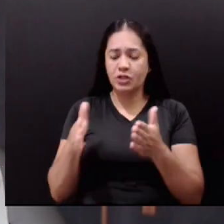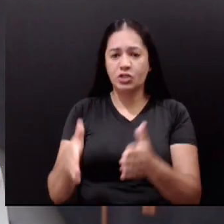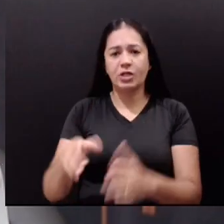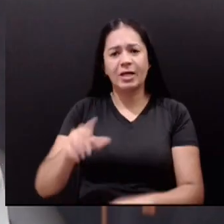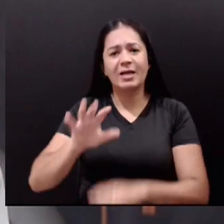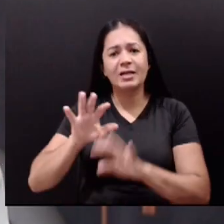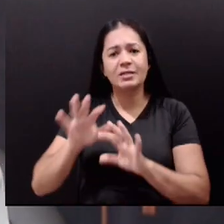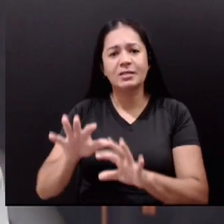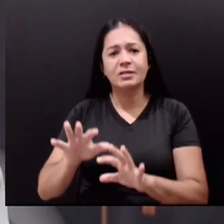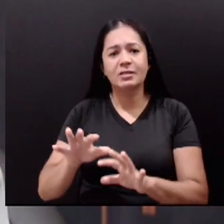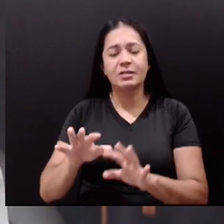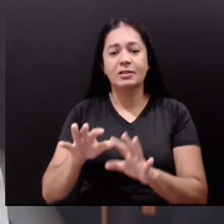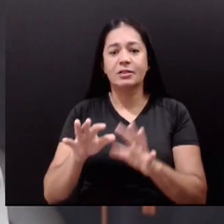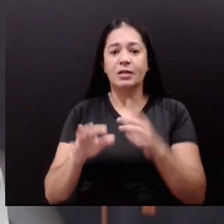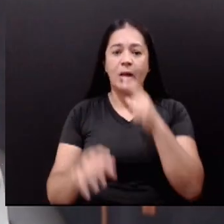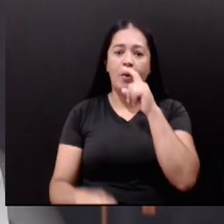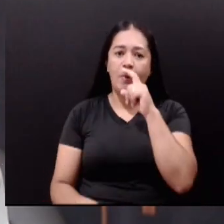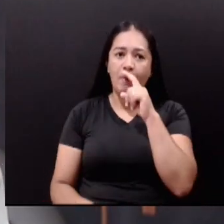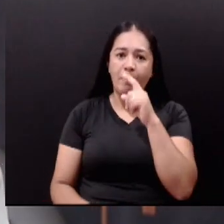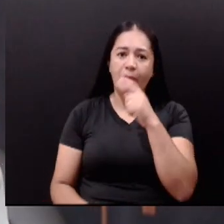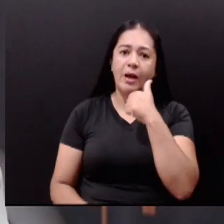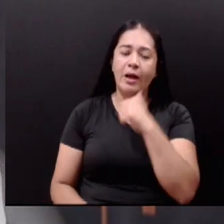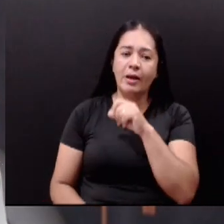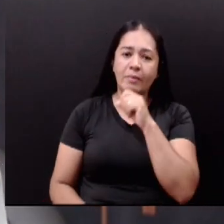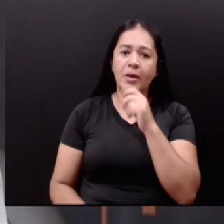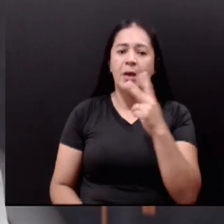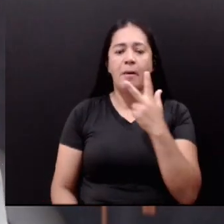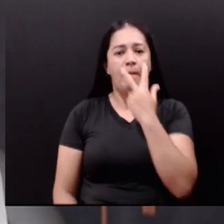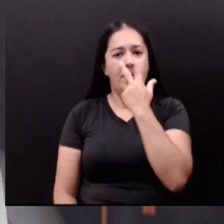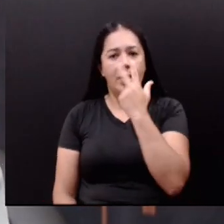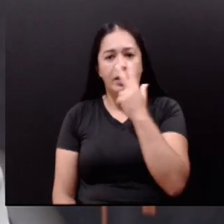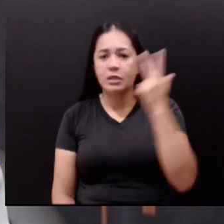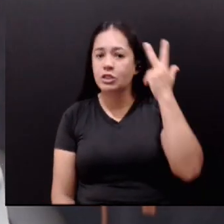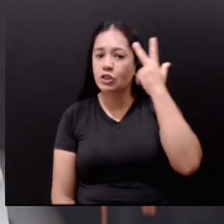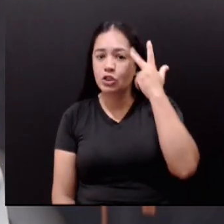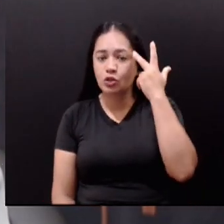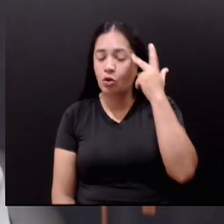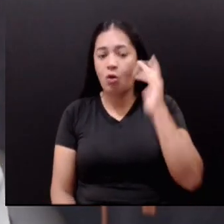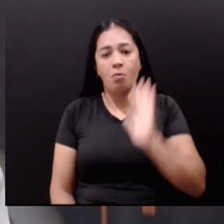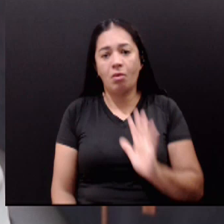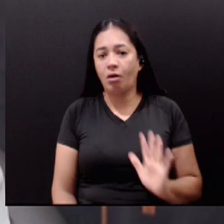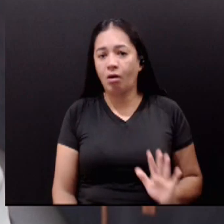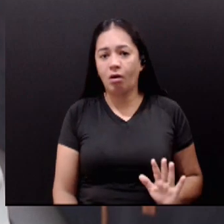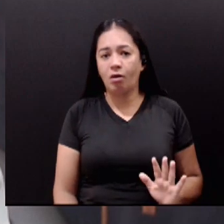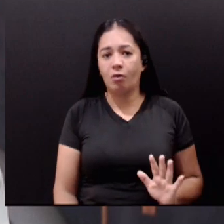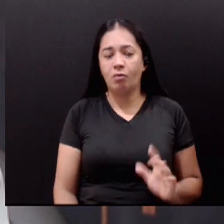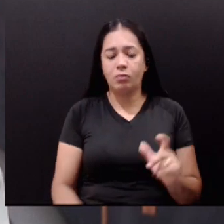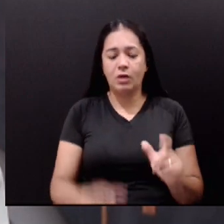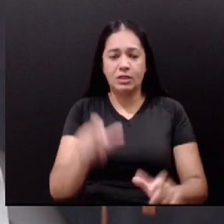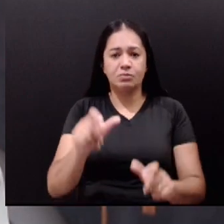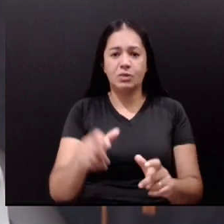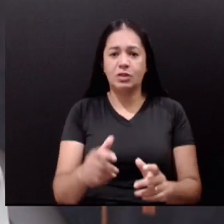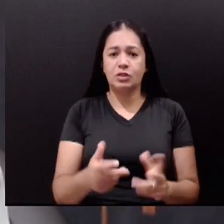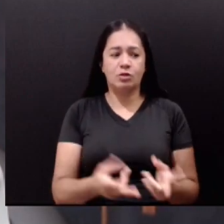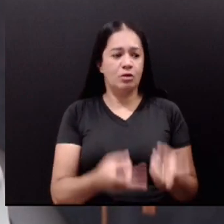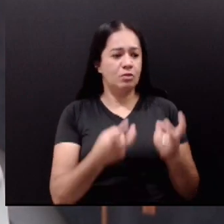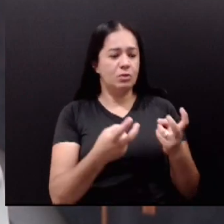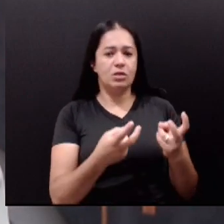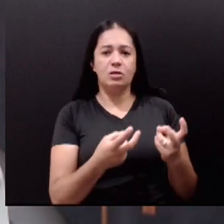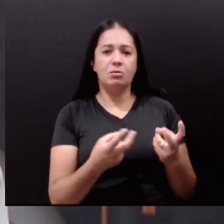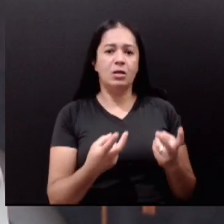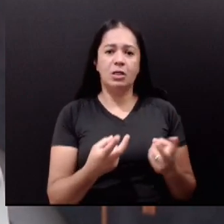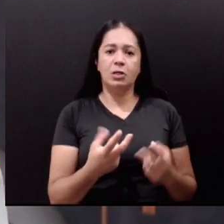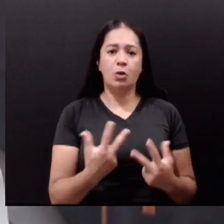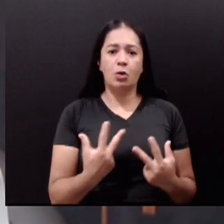aparentemente normais, eu acho que várias pessoas se identificaram ali naquele, momento, em várias cenas, e